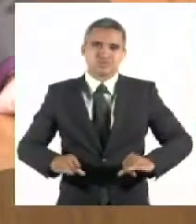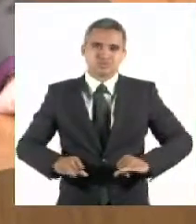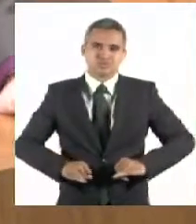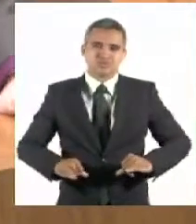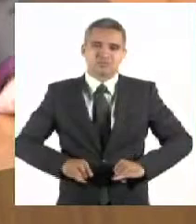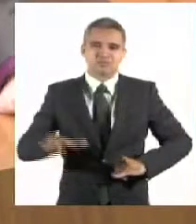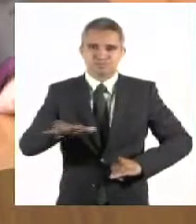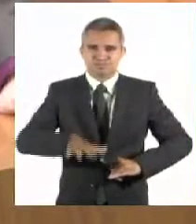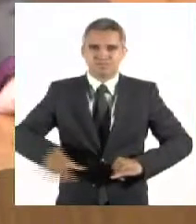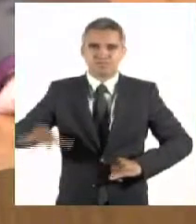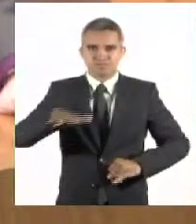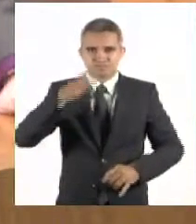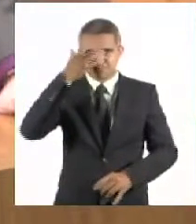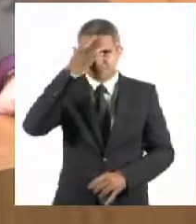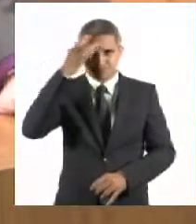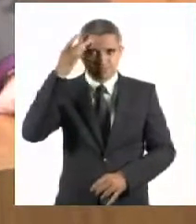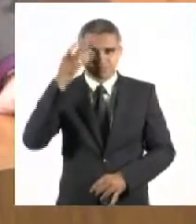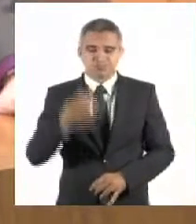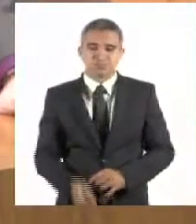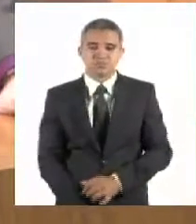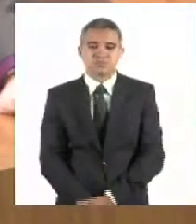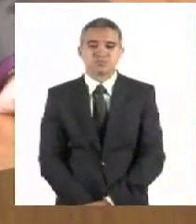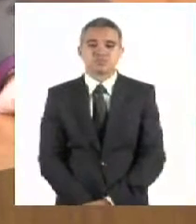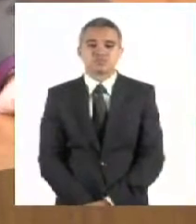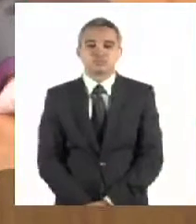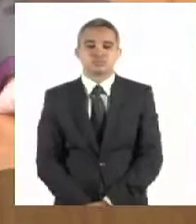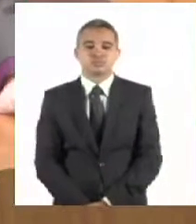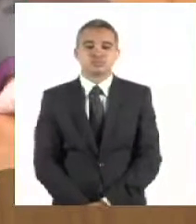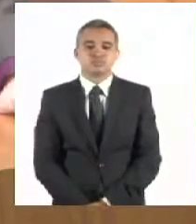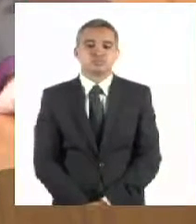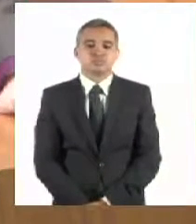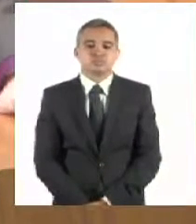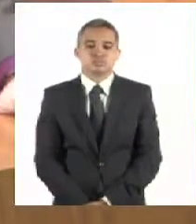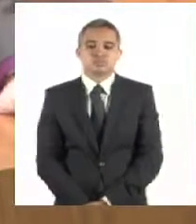daquela comunidade. Quero aqui,